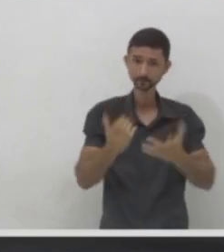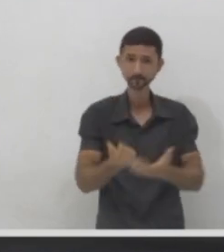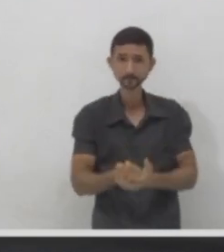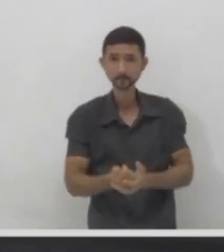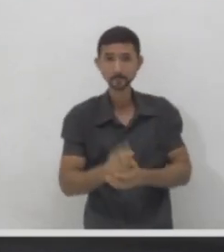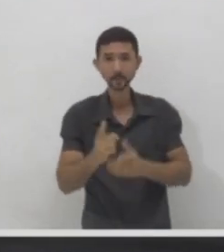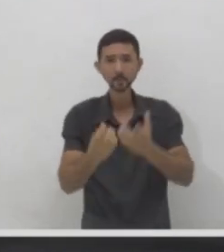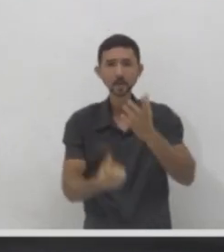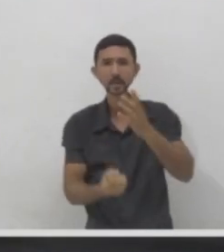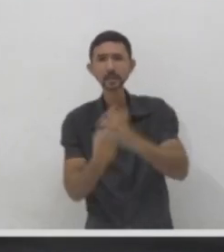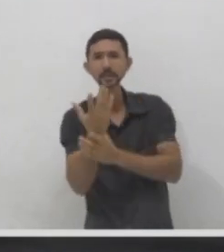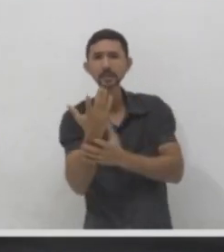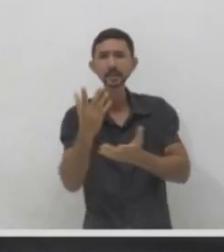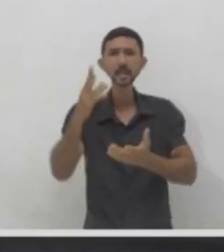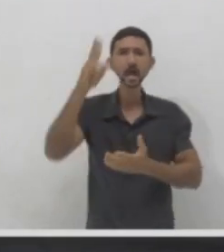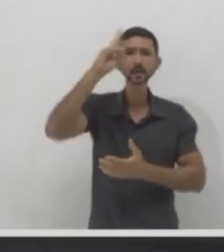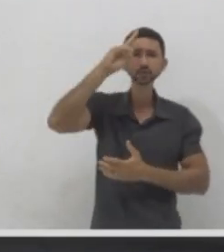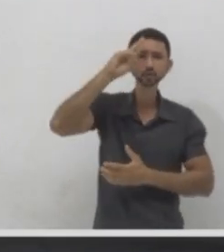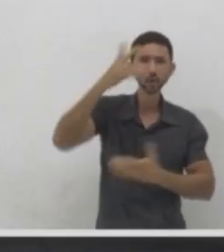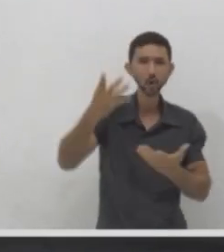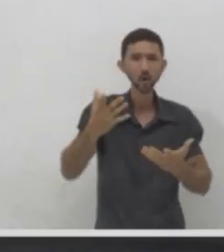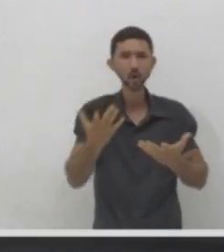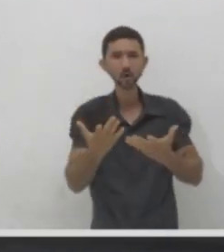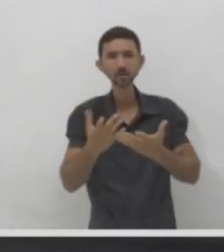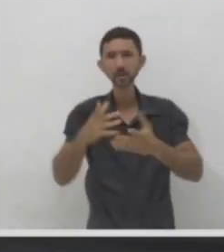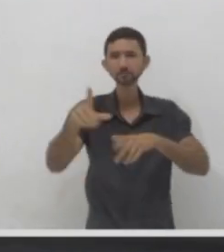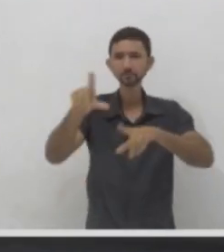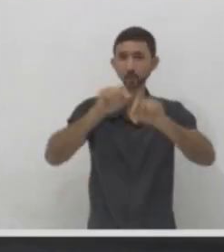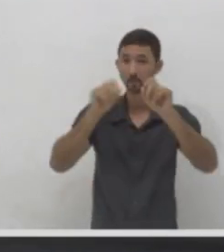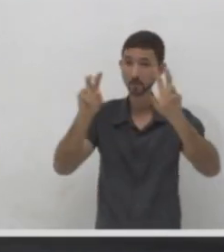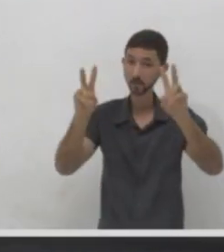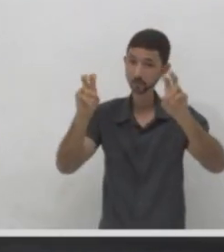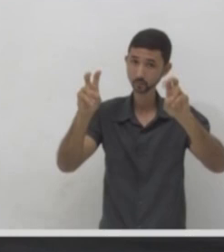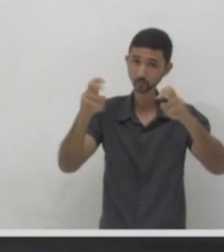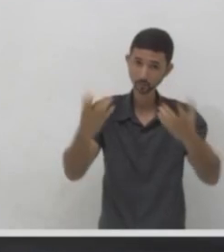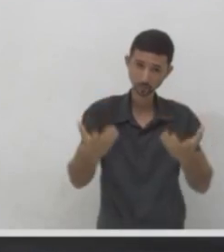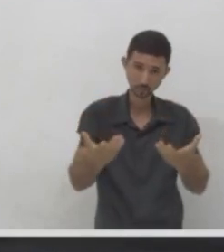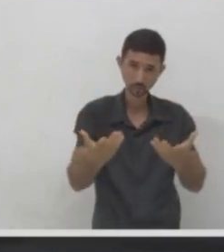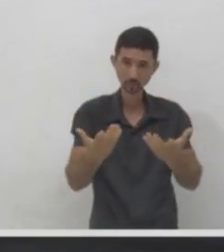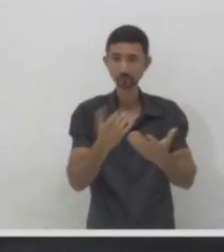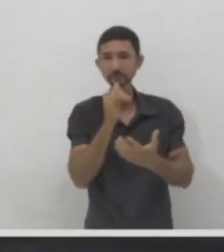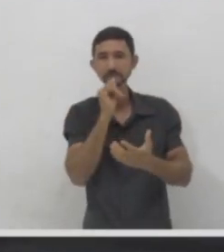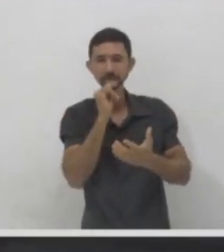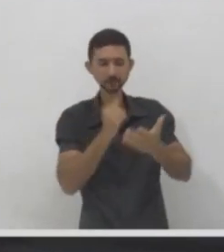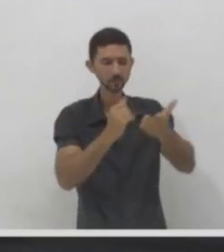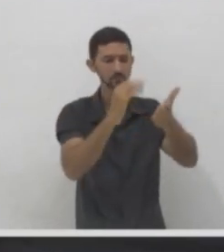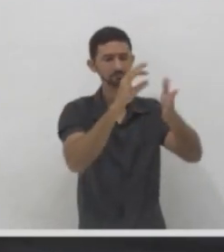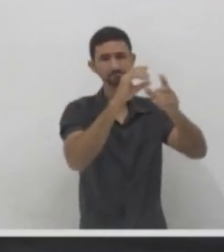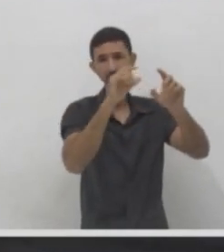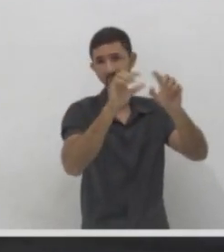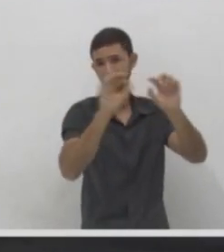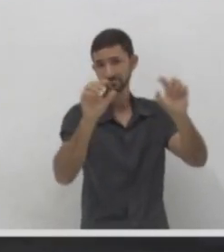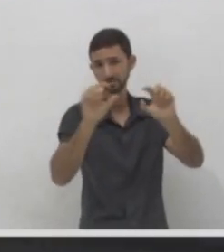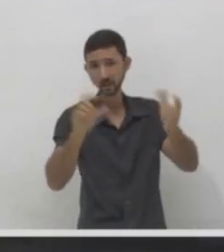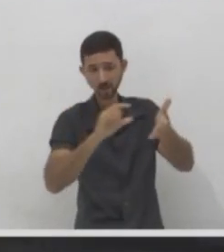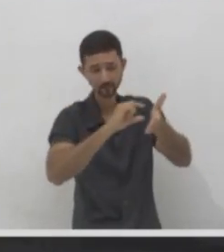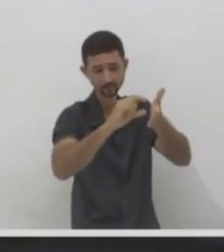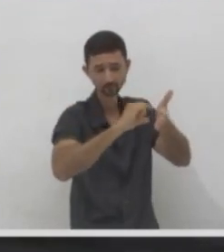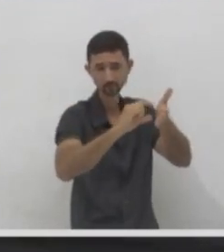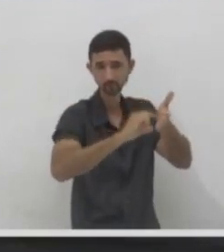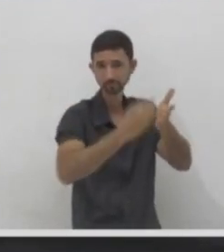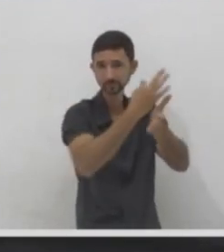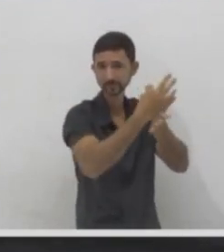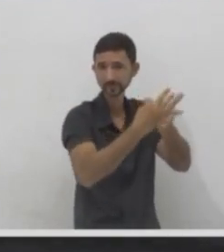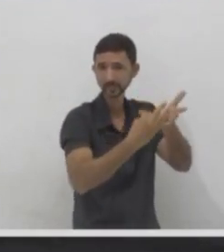você criar uma história, é só você escolher um assunto, selecionar bem as palavras e